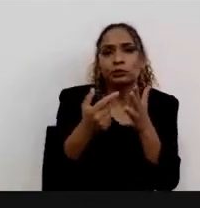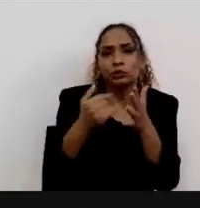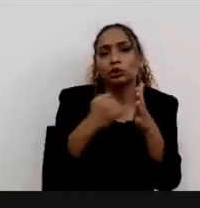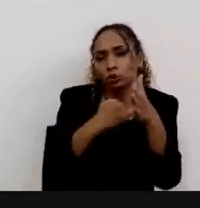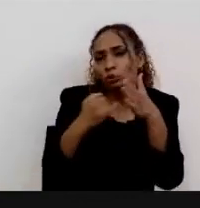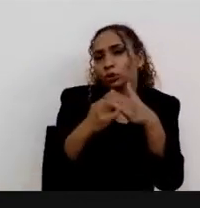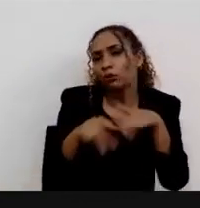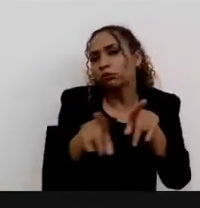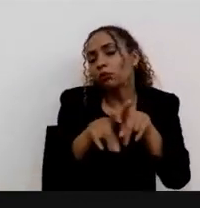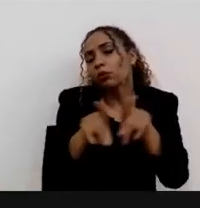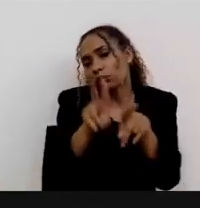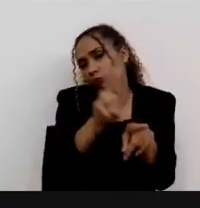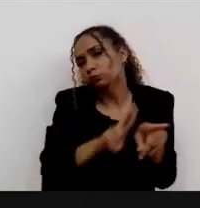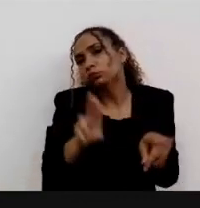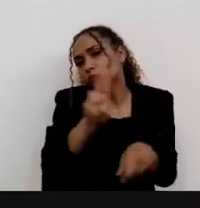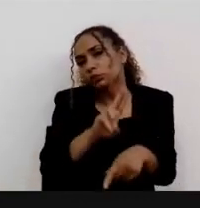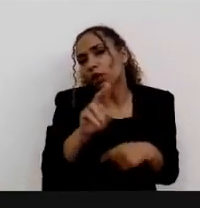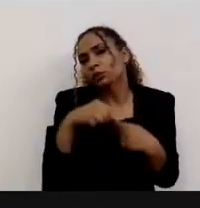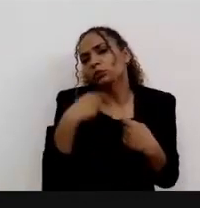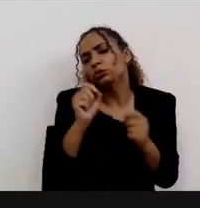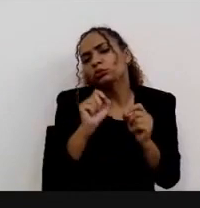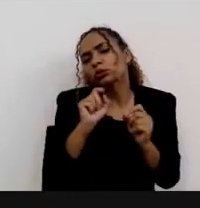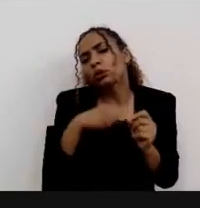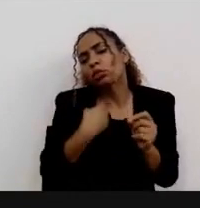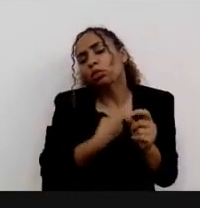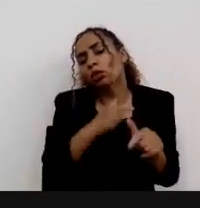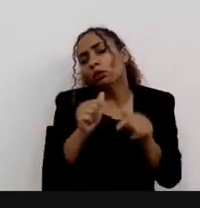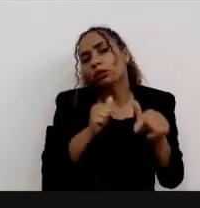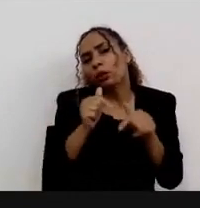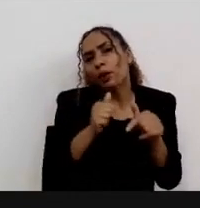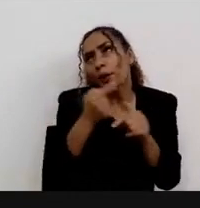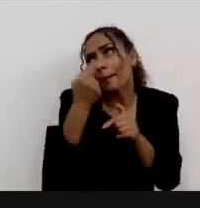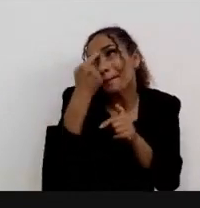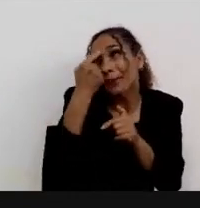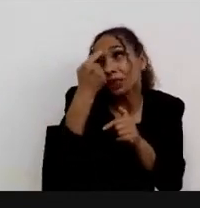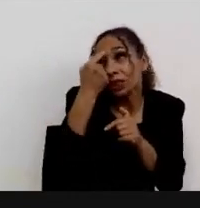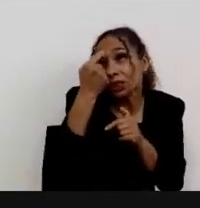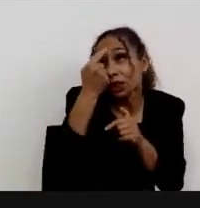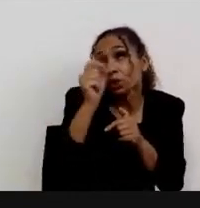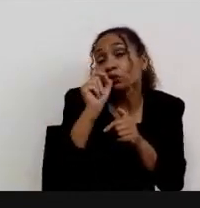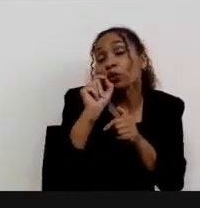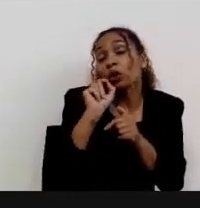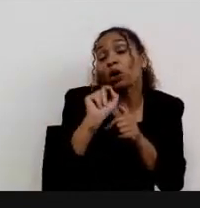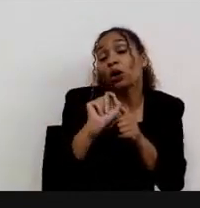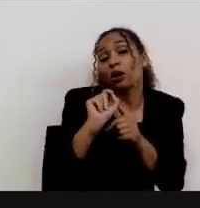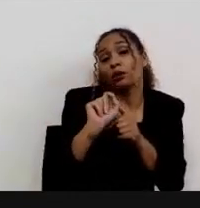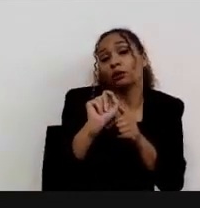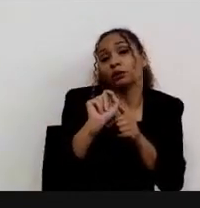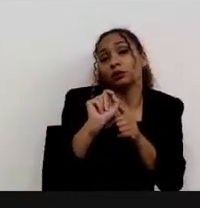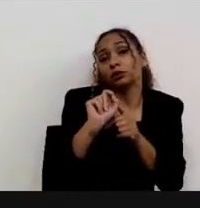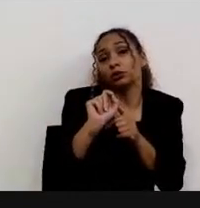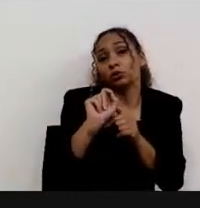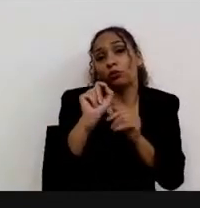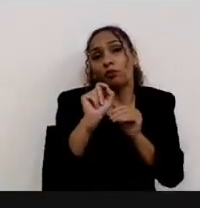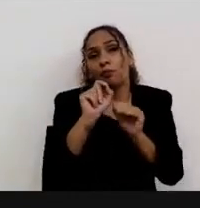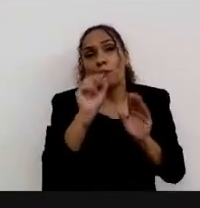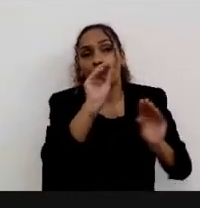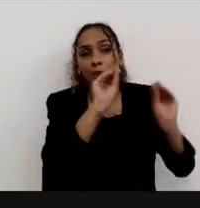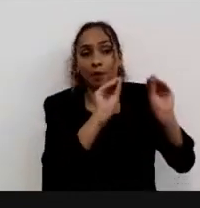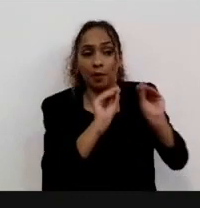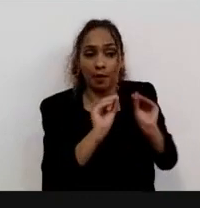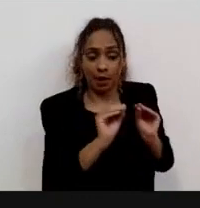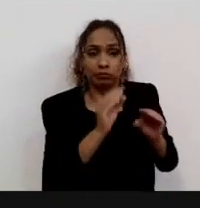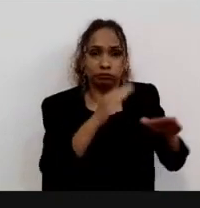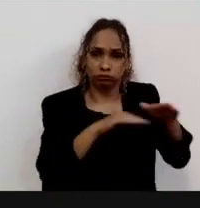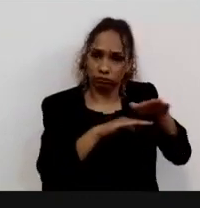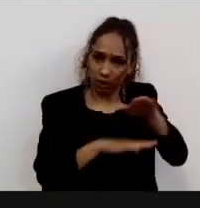também podem ser utilizados. O que a gente trabalhou, o que a gente começou pensando foi no repositório arquivístico,